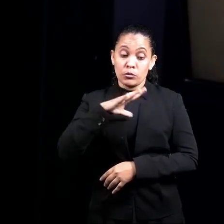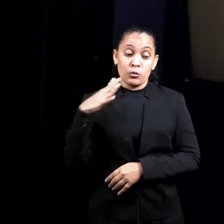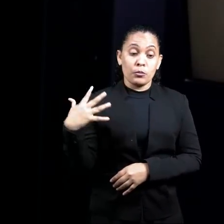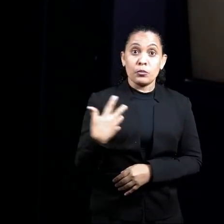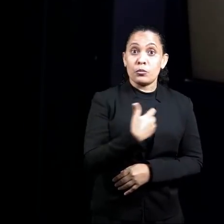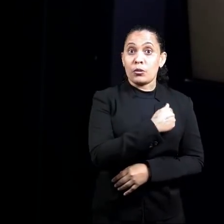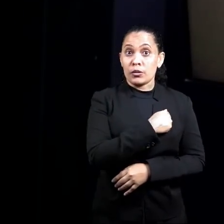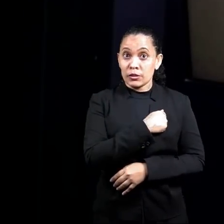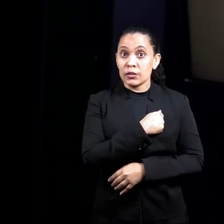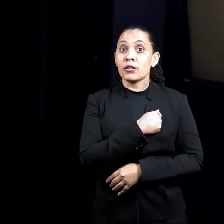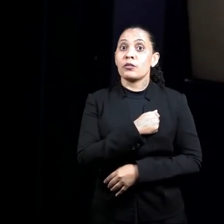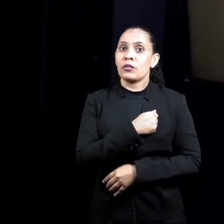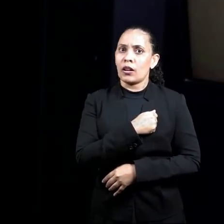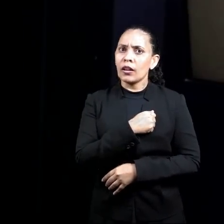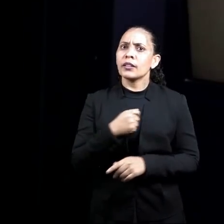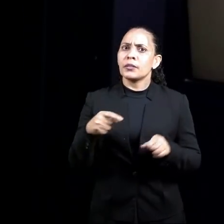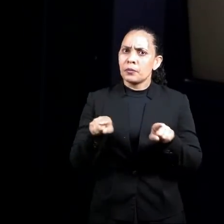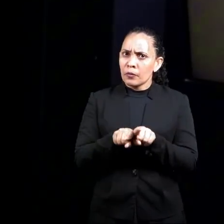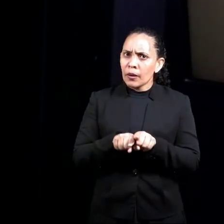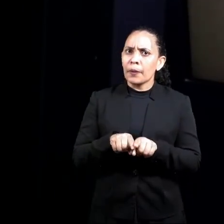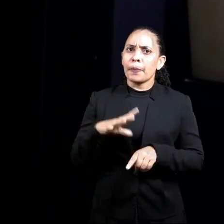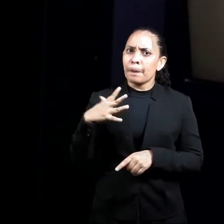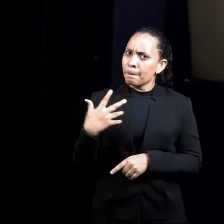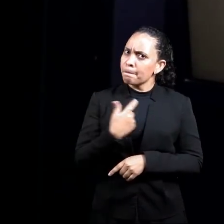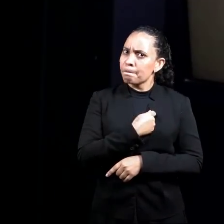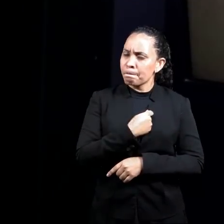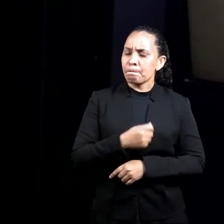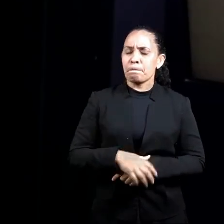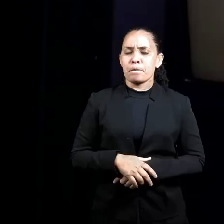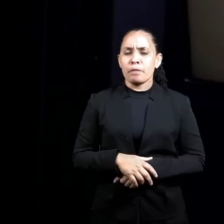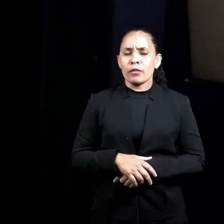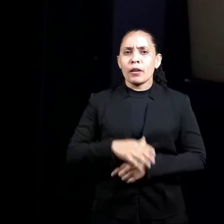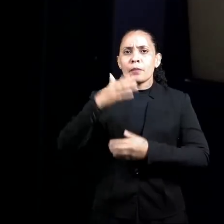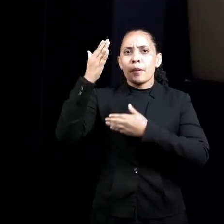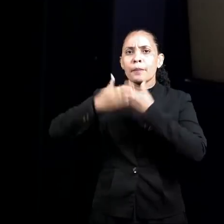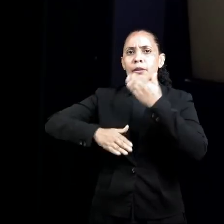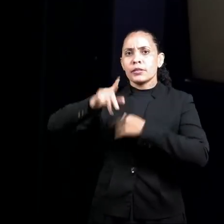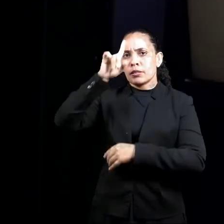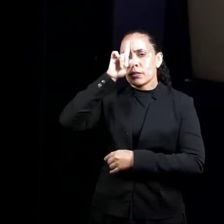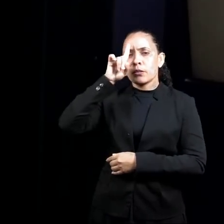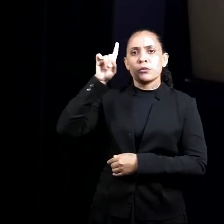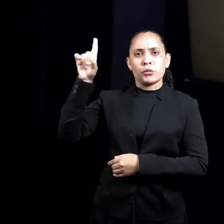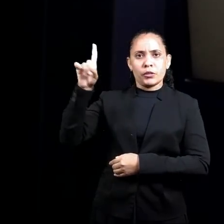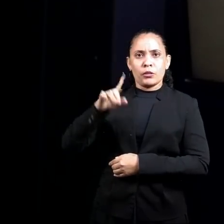cativeiro, né? Resgatá-los, trazê-los também para a presença do Senhor.